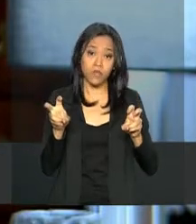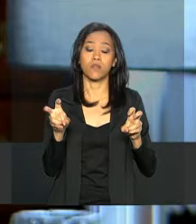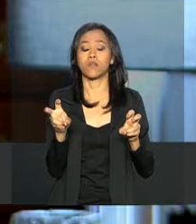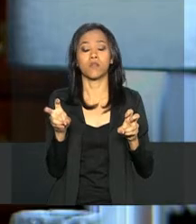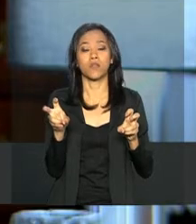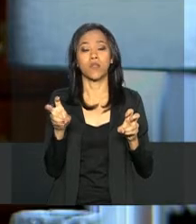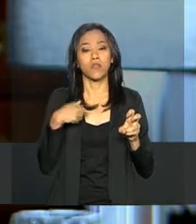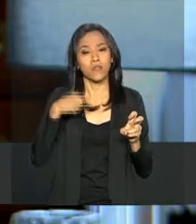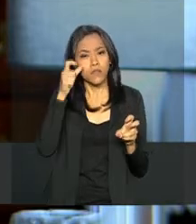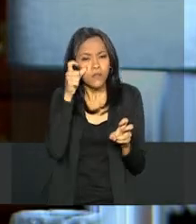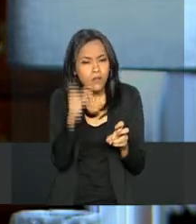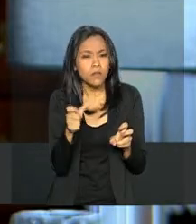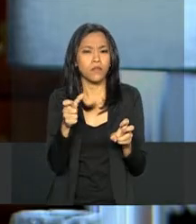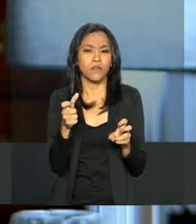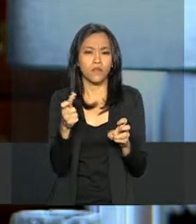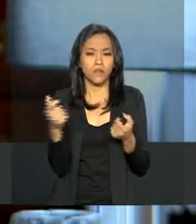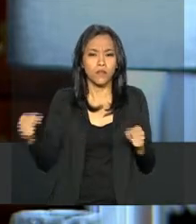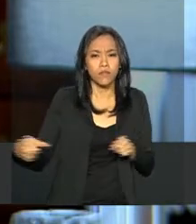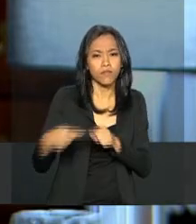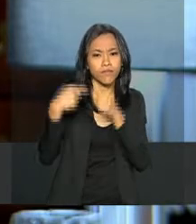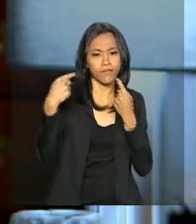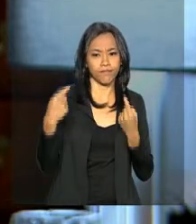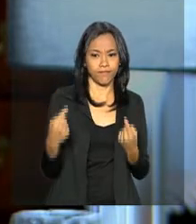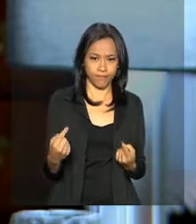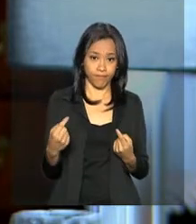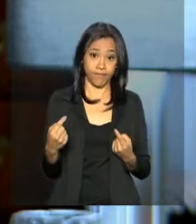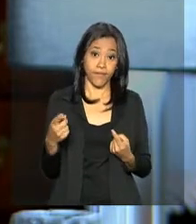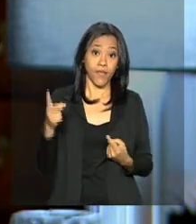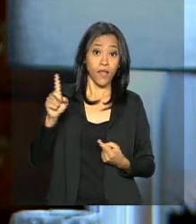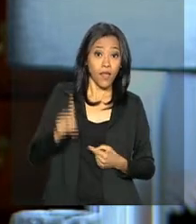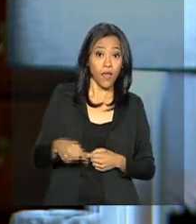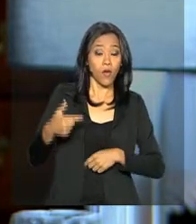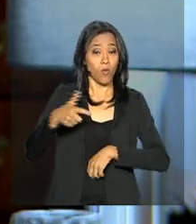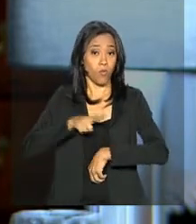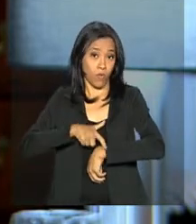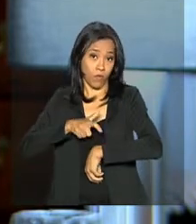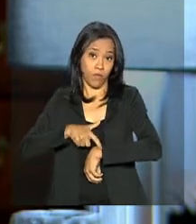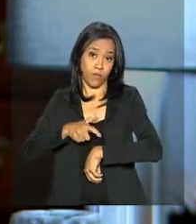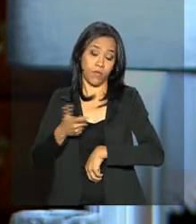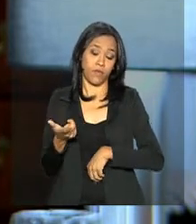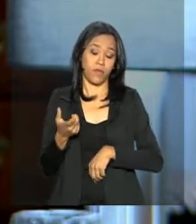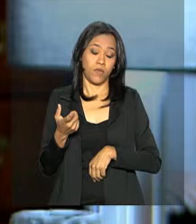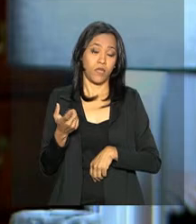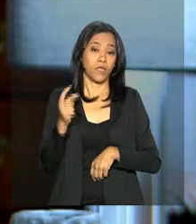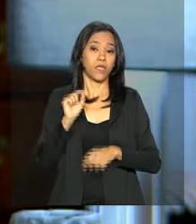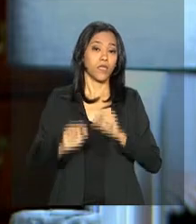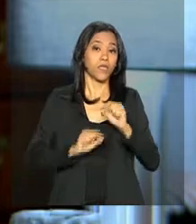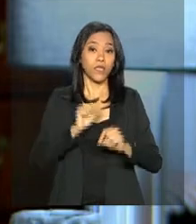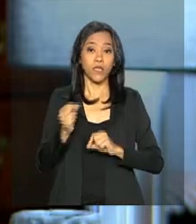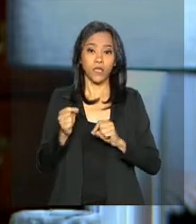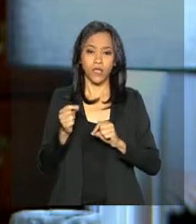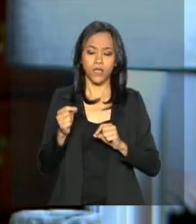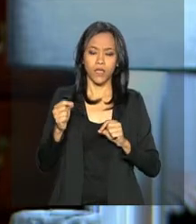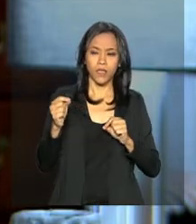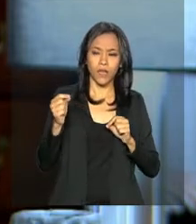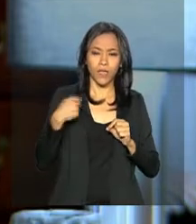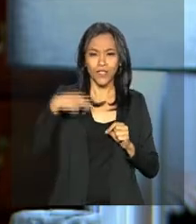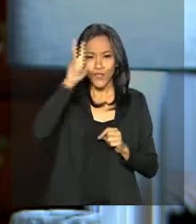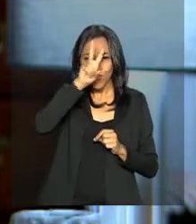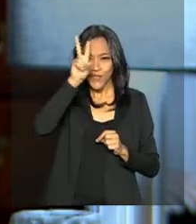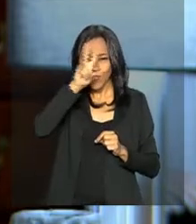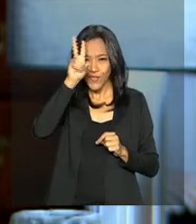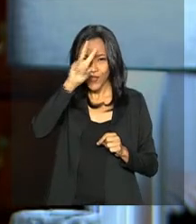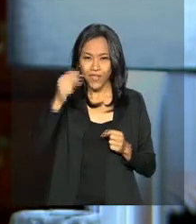interesse comum é um momento que a as nossas heranças comuns podem